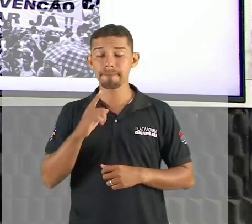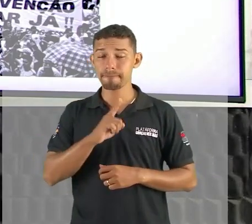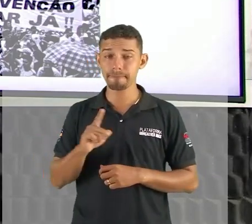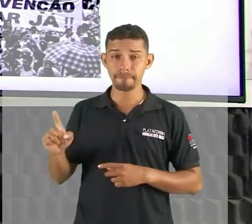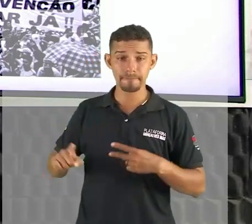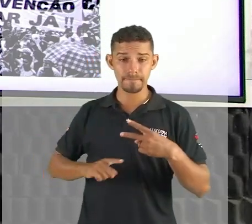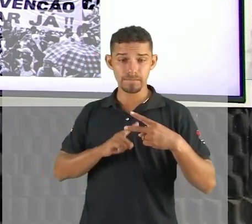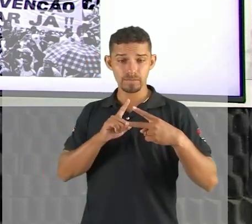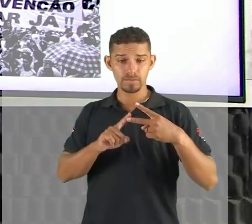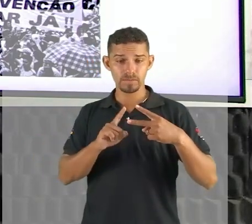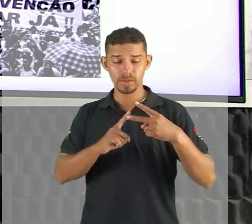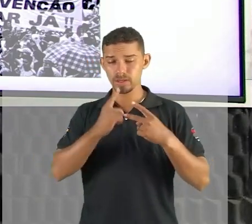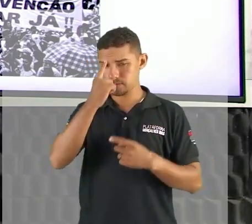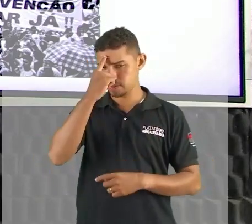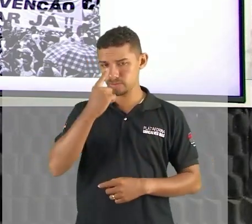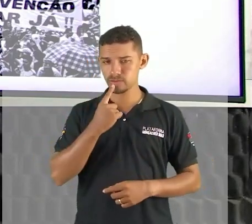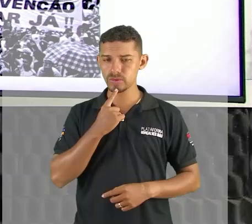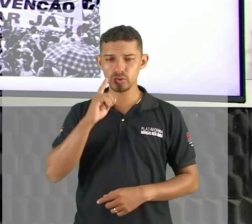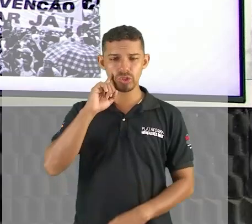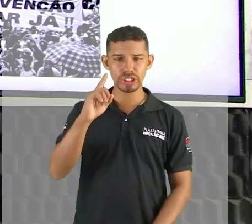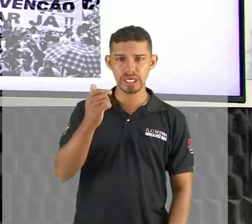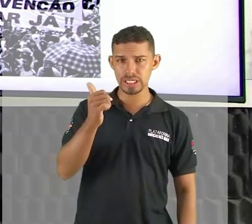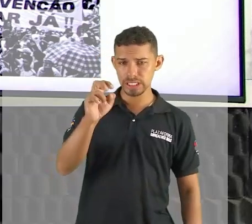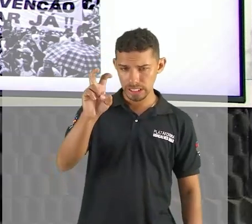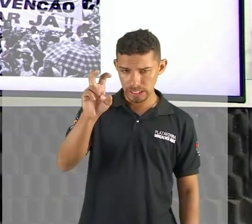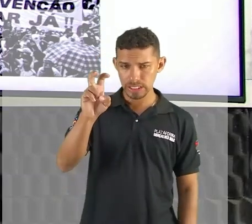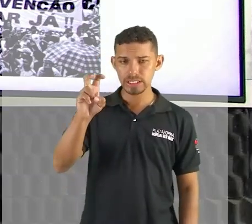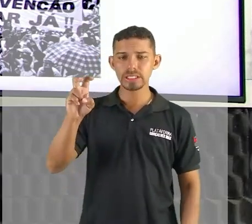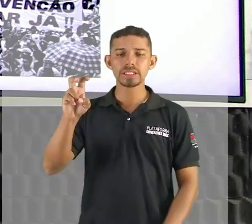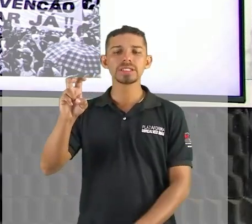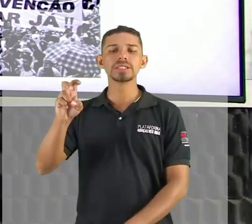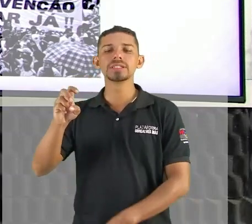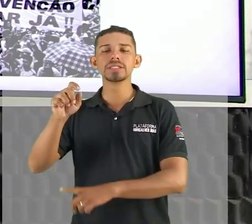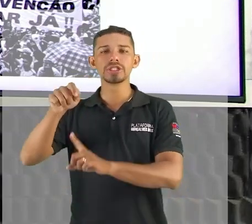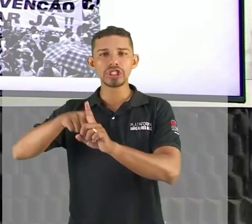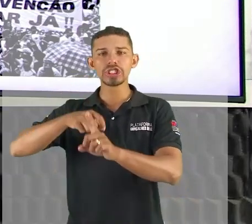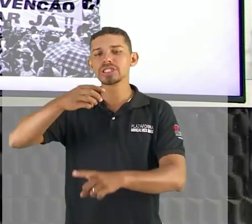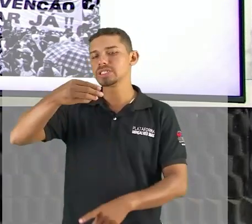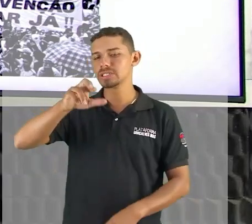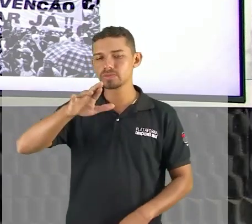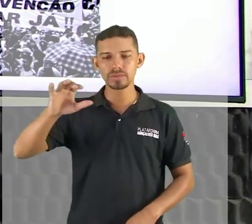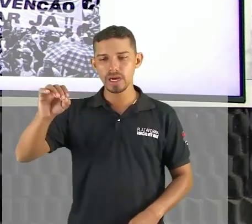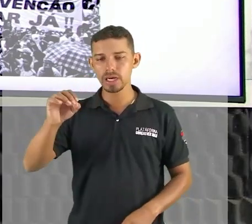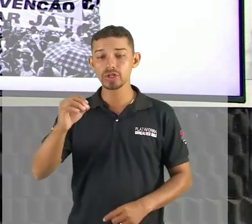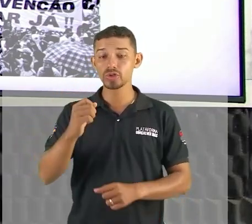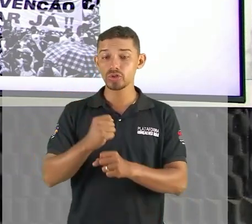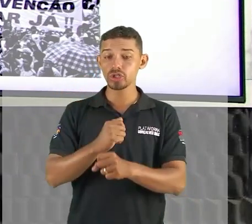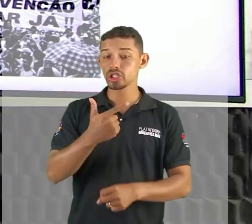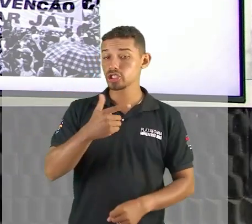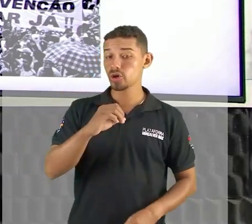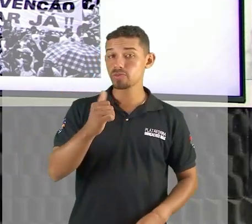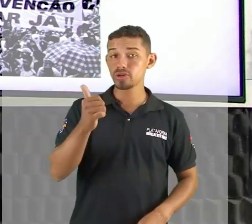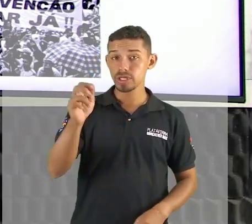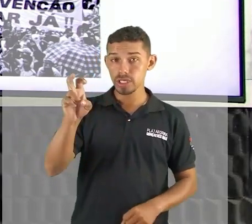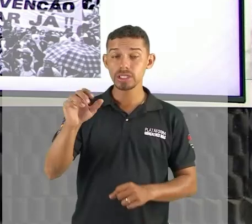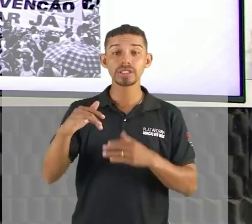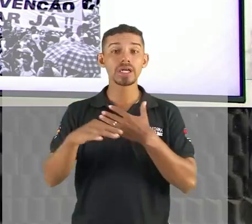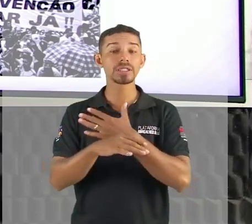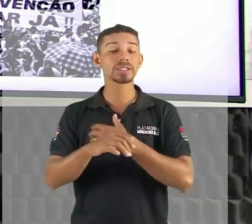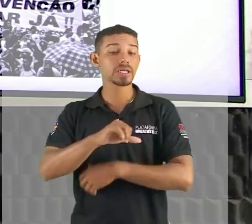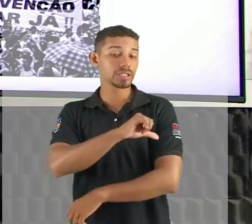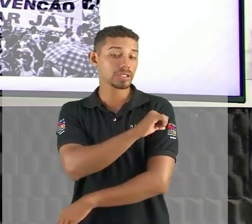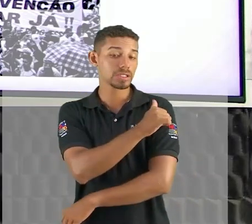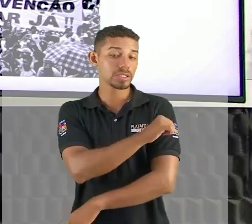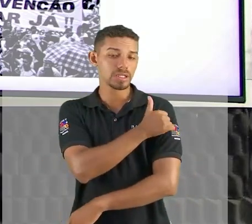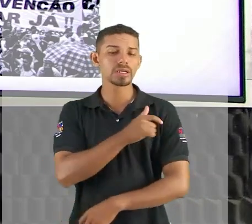de Janeiro, em 15 de março de 2015, pedindo intervenção militar já.